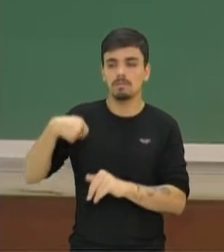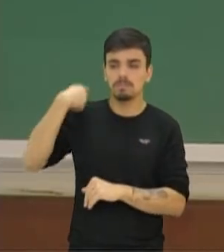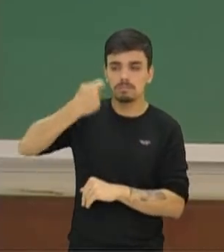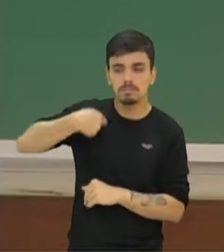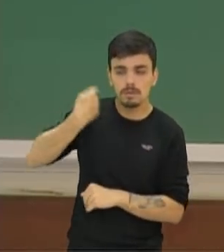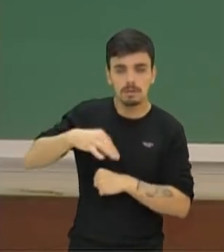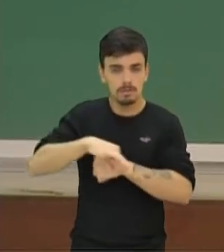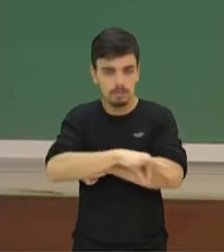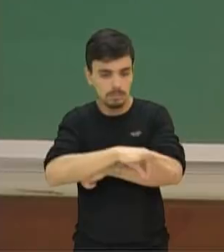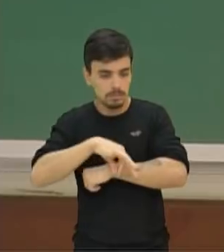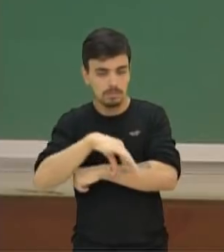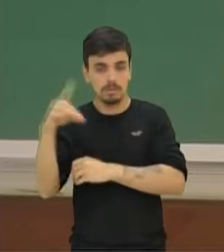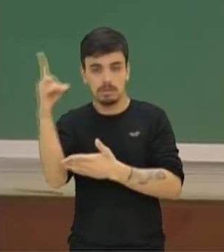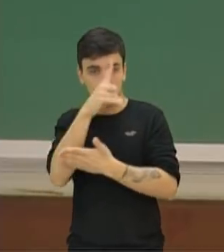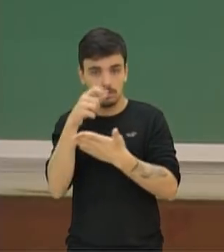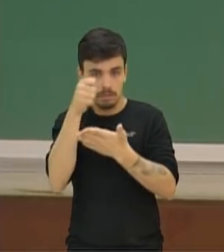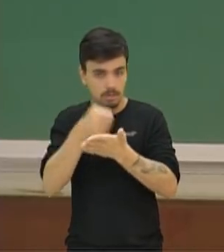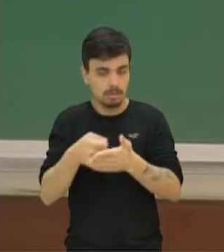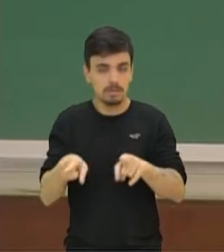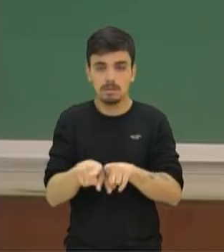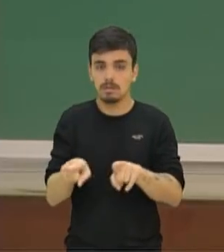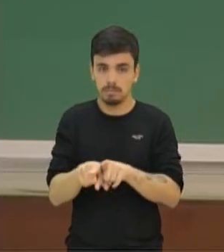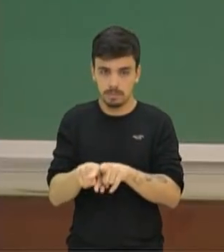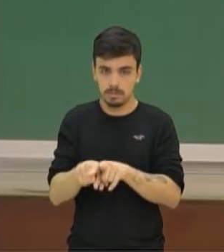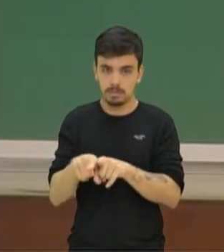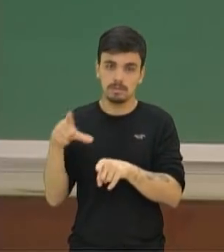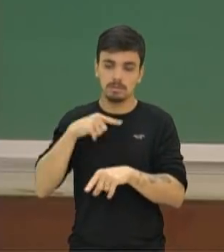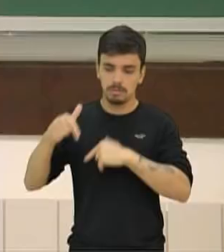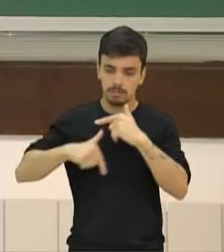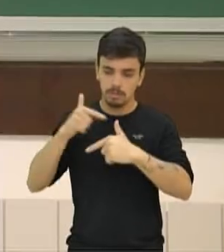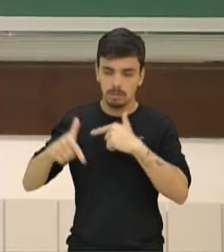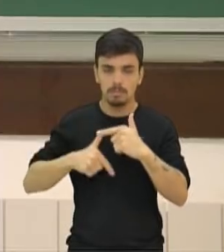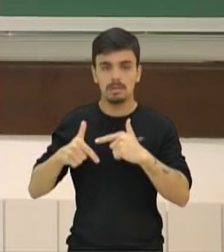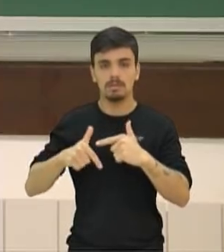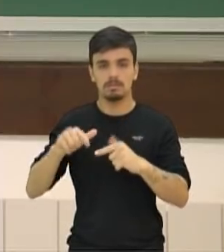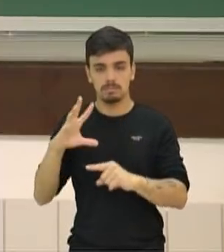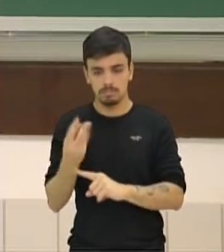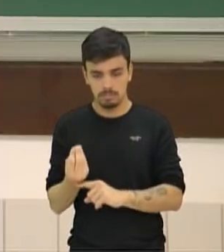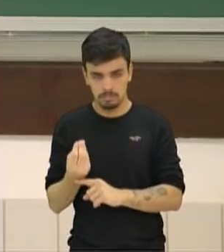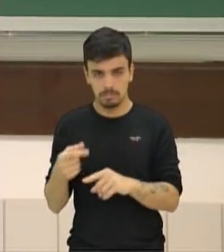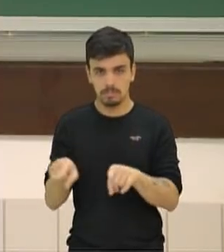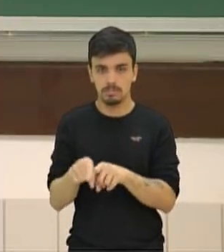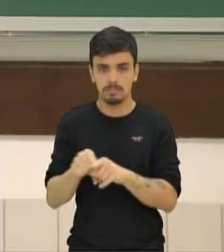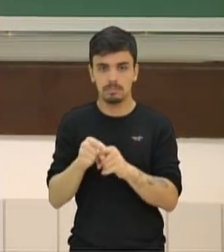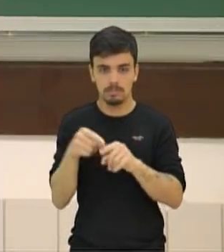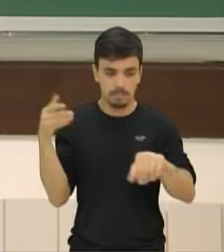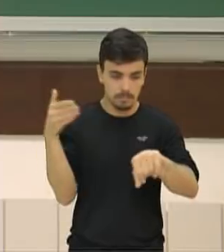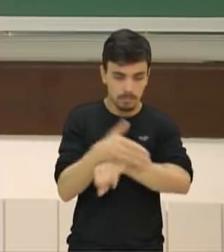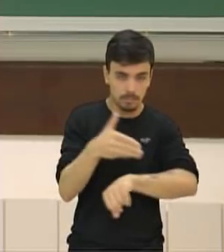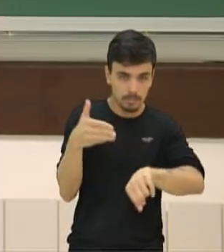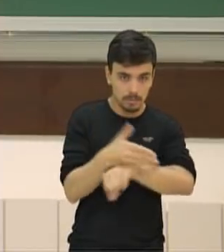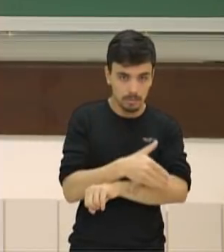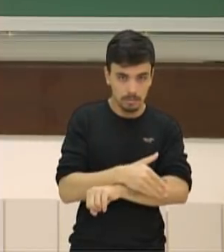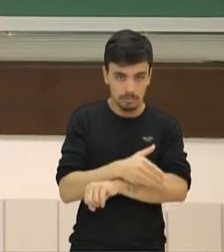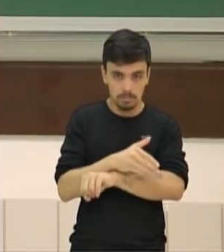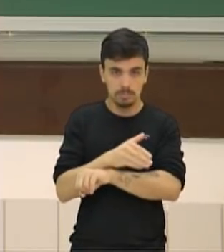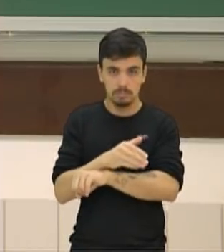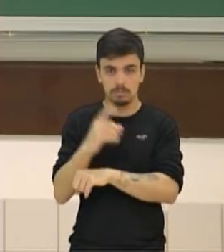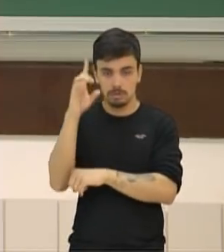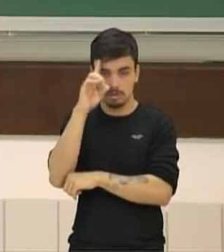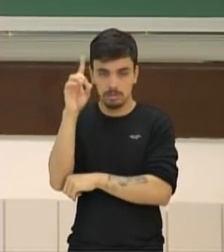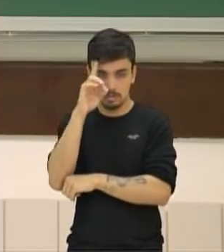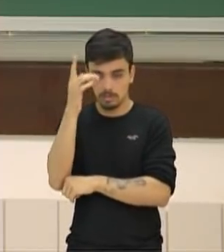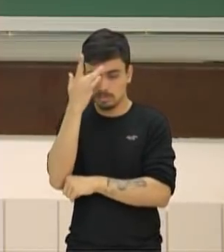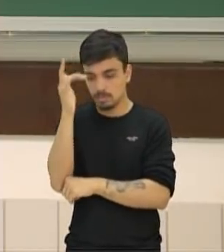e designers, trabalhando a arte do azulejo, interferindo também, né, no cotidiano das pessoas. E o grupo Poro,